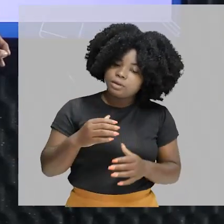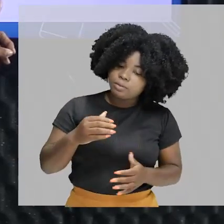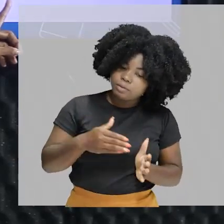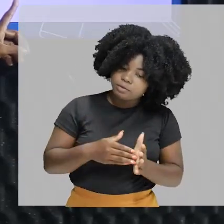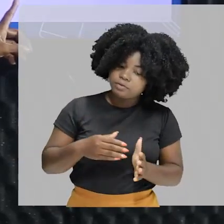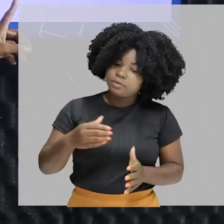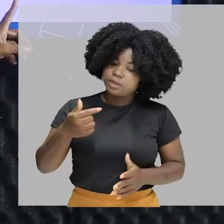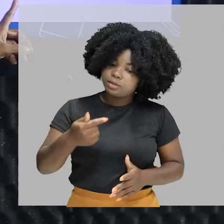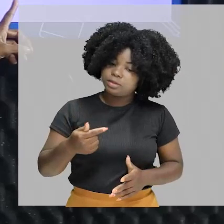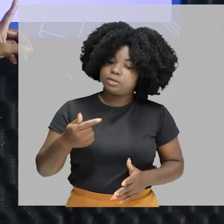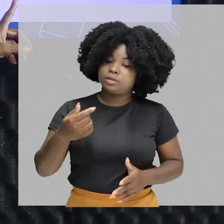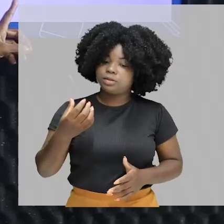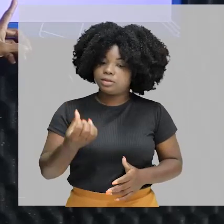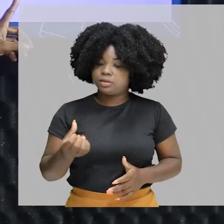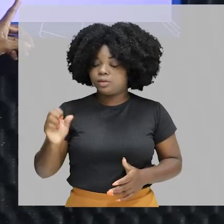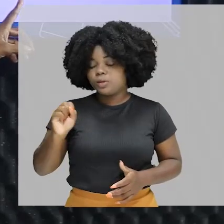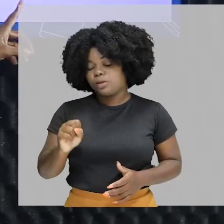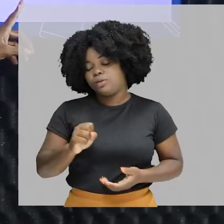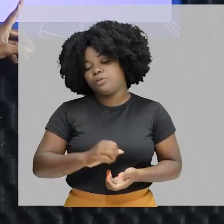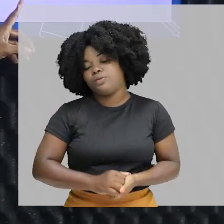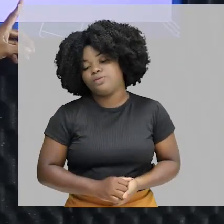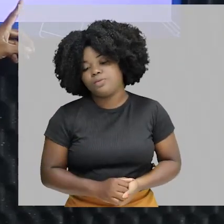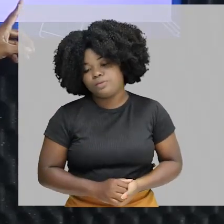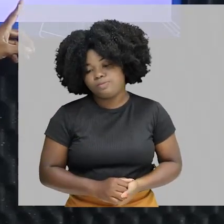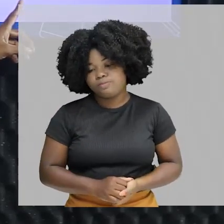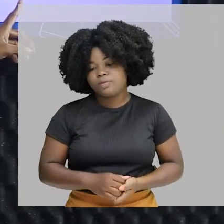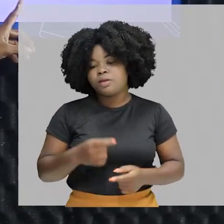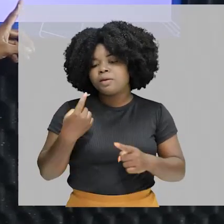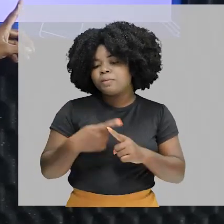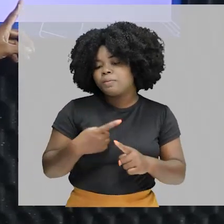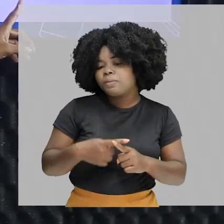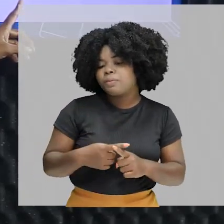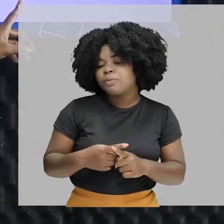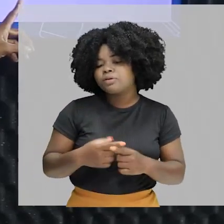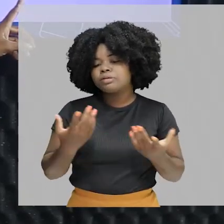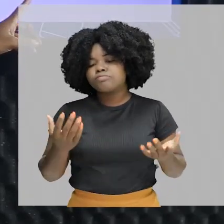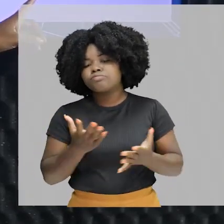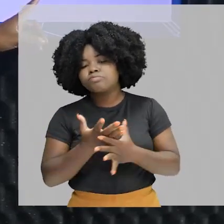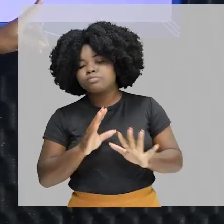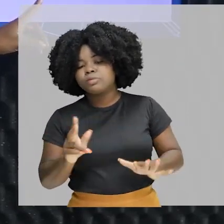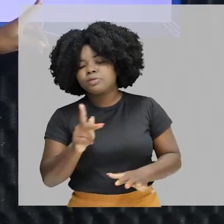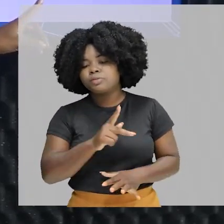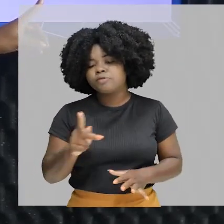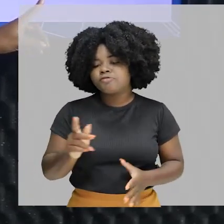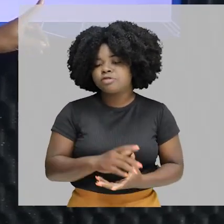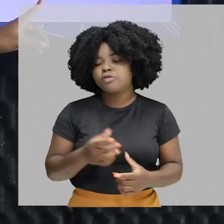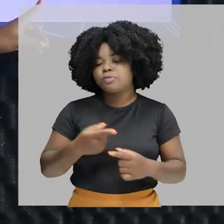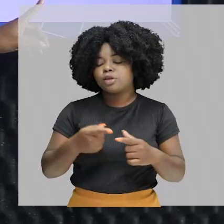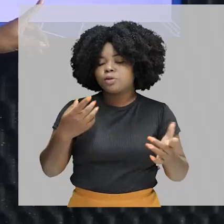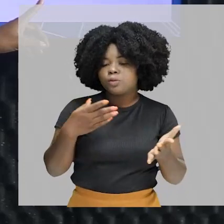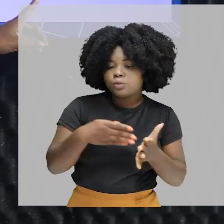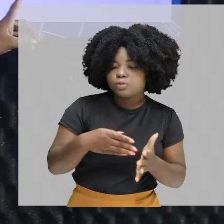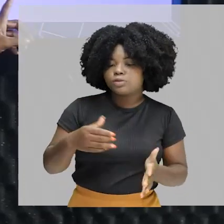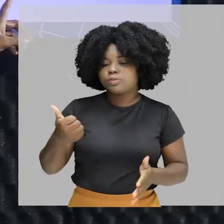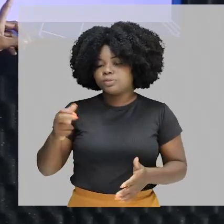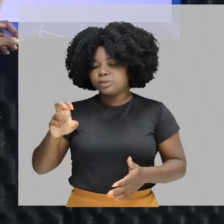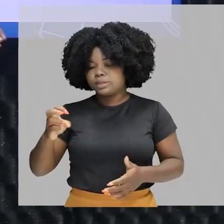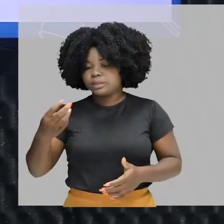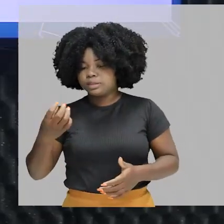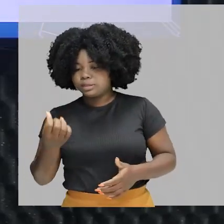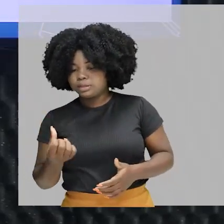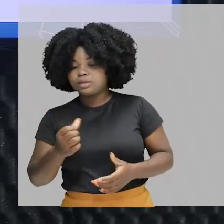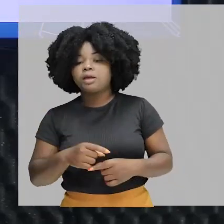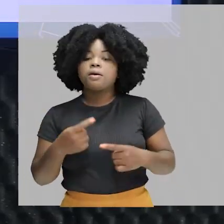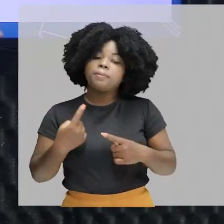384 e, por fim, né, o 768. Por que tu falou por fim, Renata, se o último termo é 1536? Porque